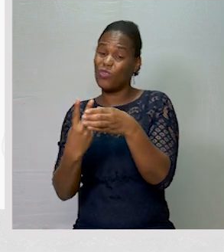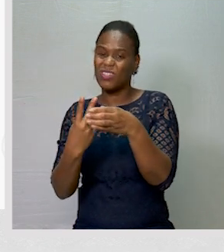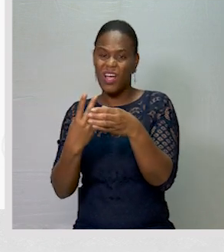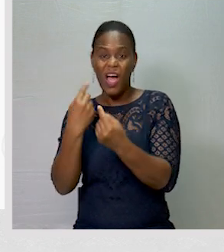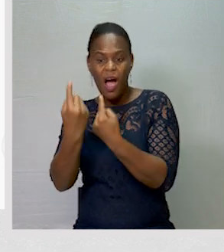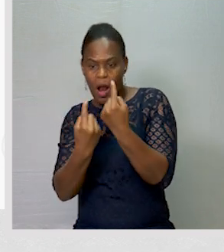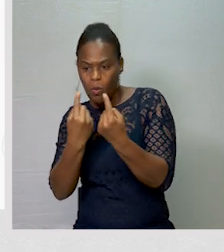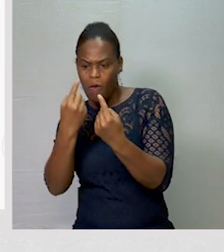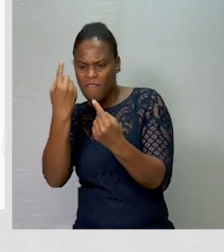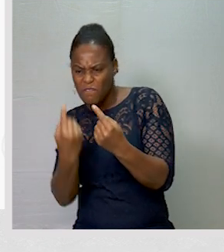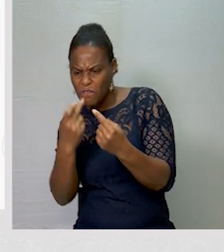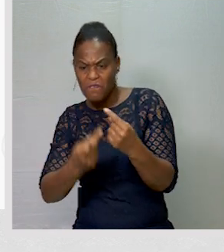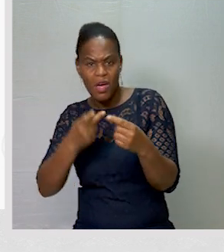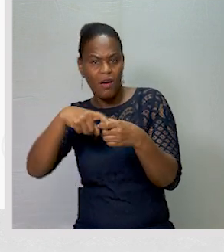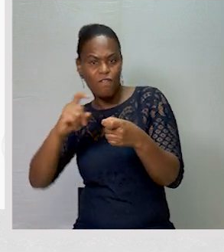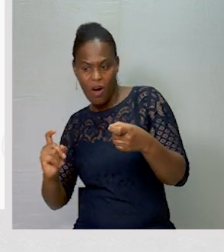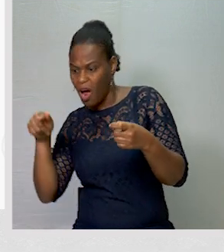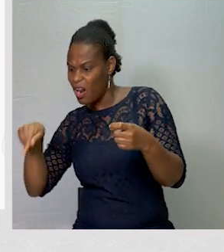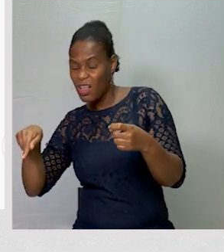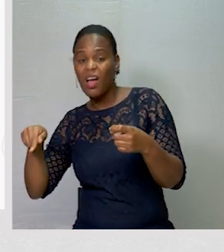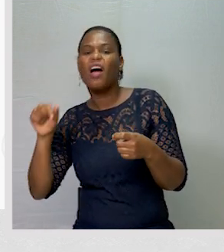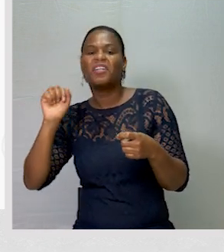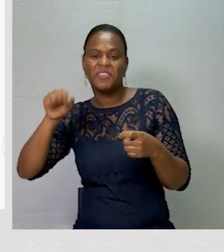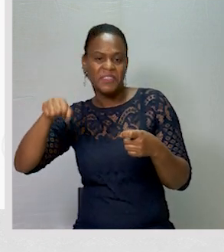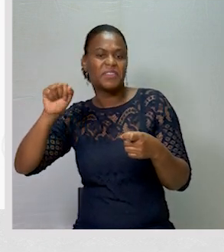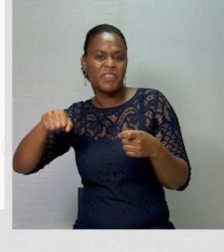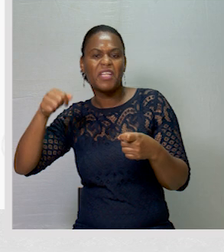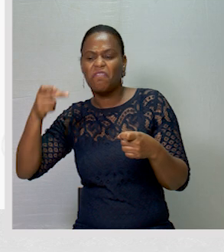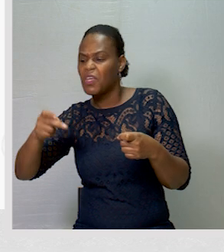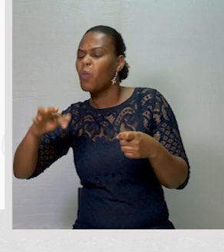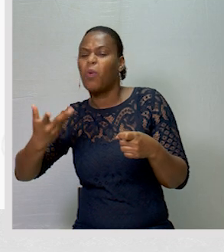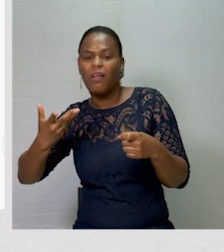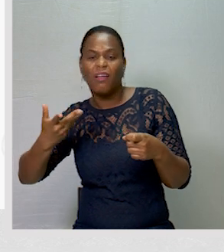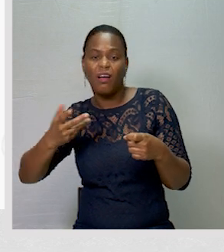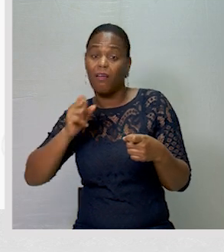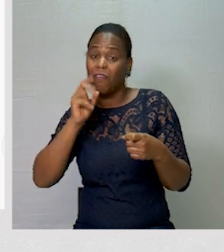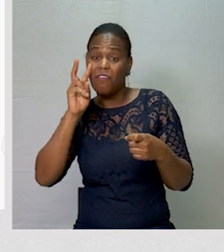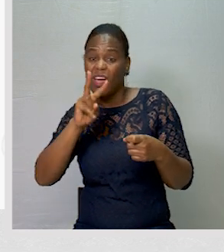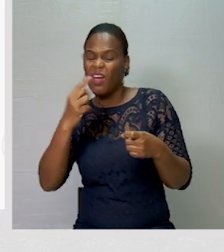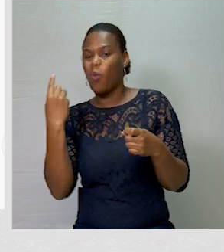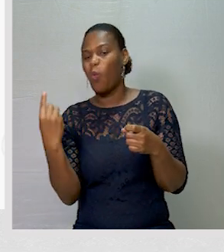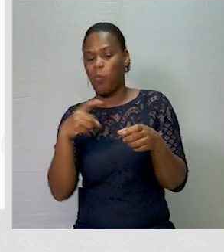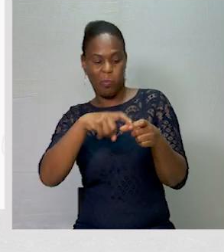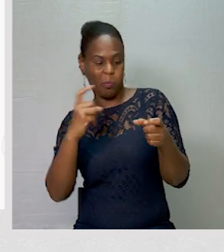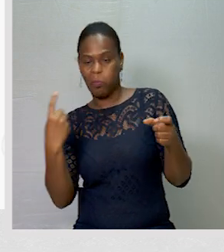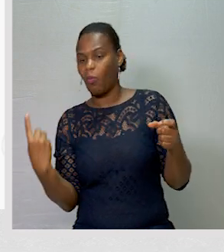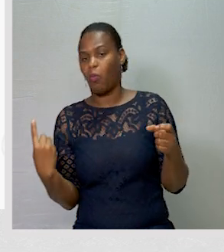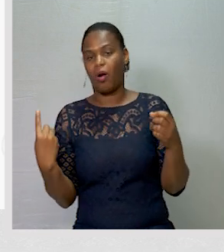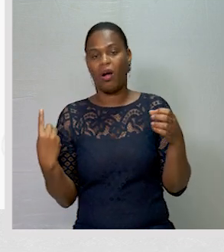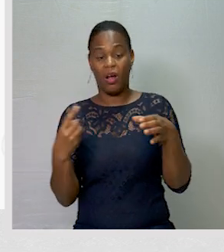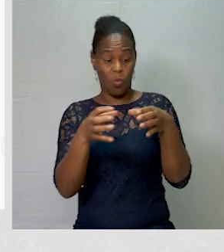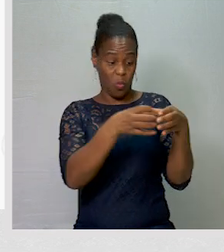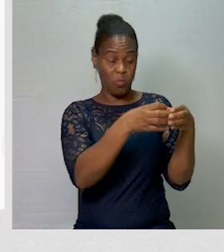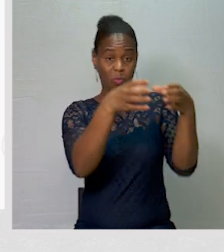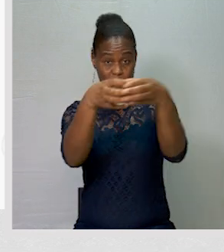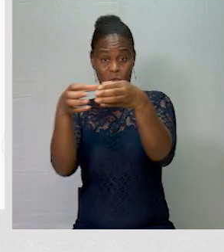coisa? Sobrou? Claro que sim. Como podem ver, uma manga ficou de fora,